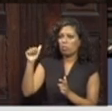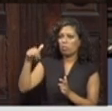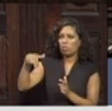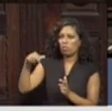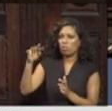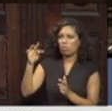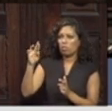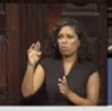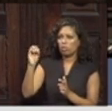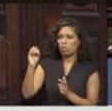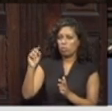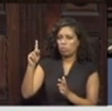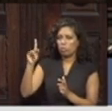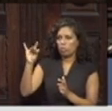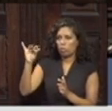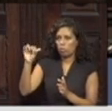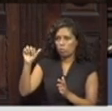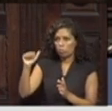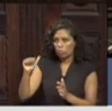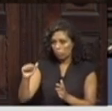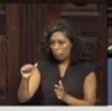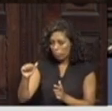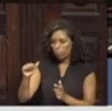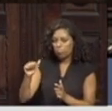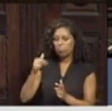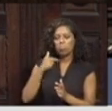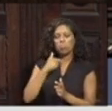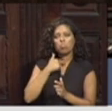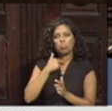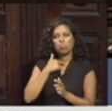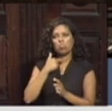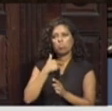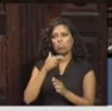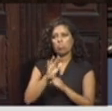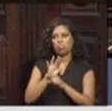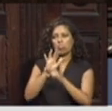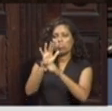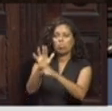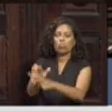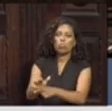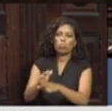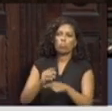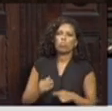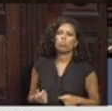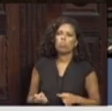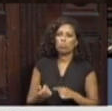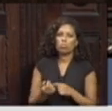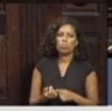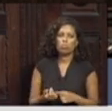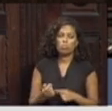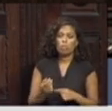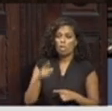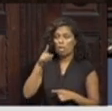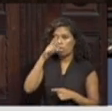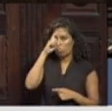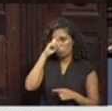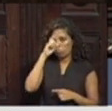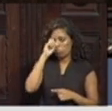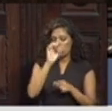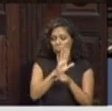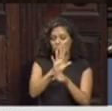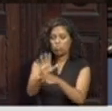uma série de questões jurídicas e lançou um edital. E nesse edital, aparentemente direcionado, impede